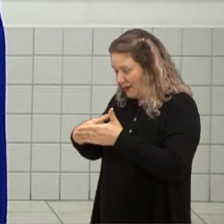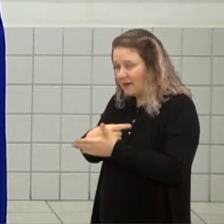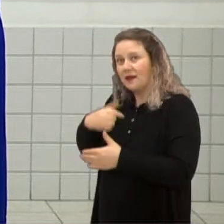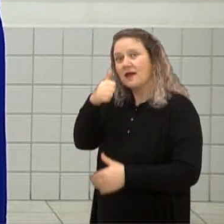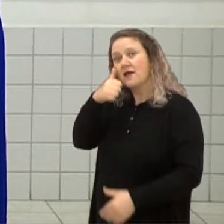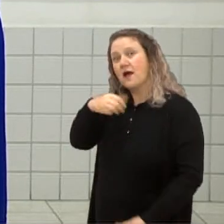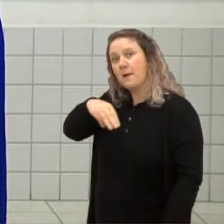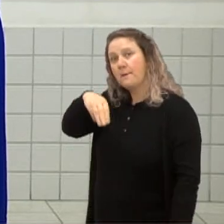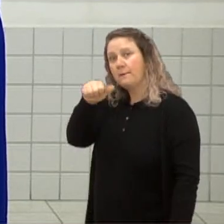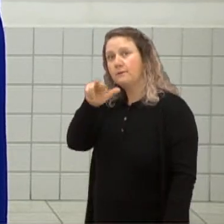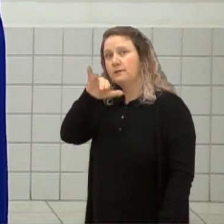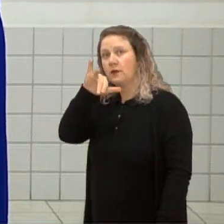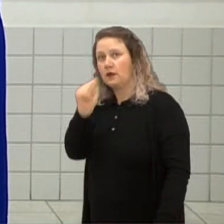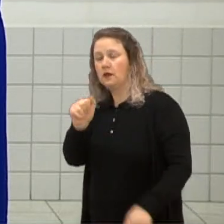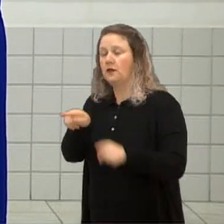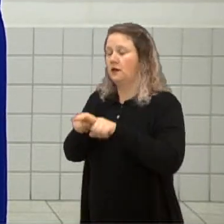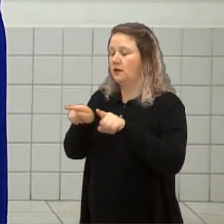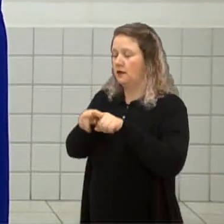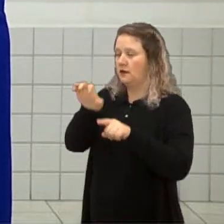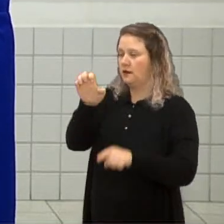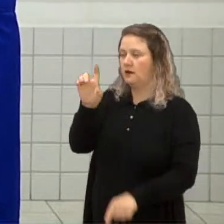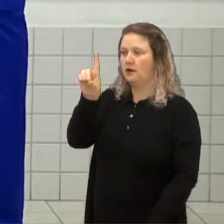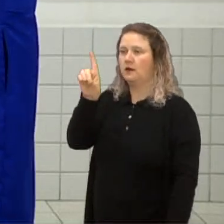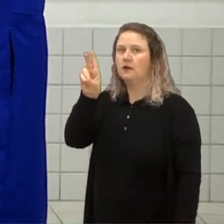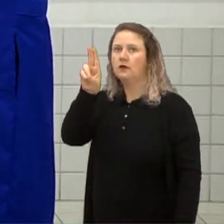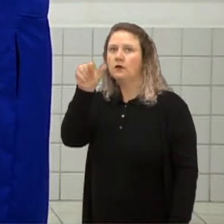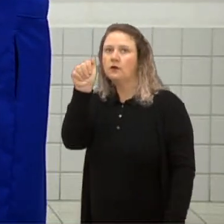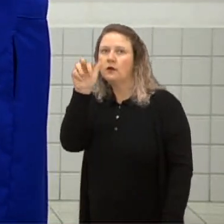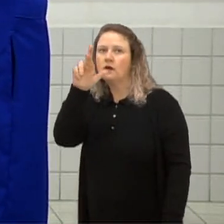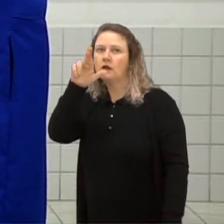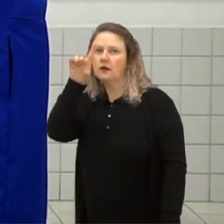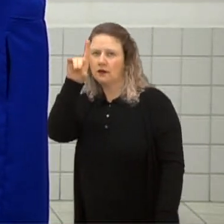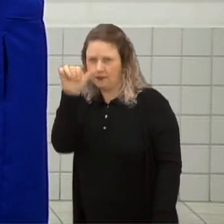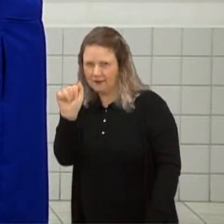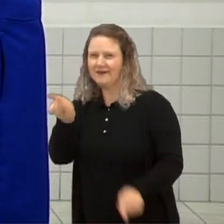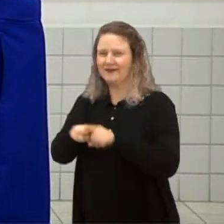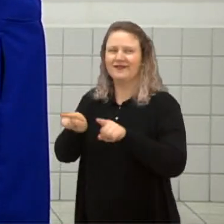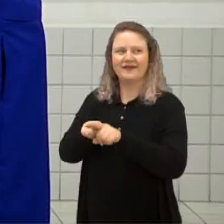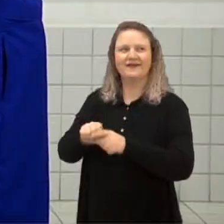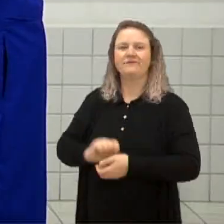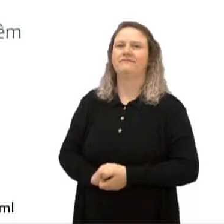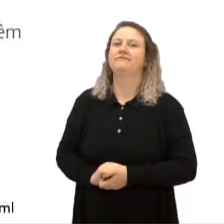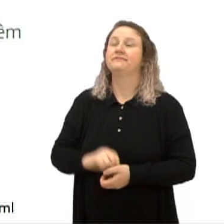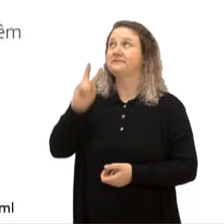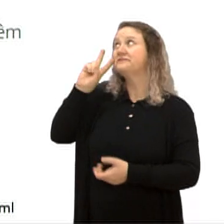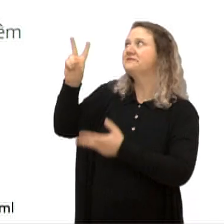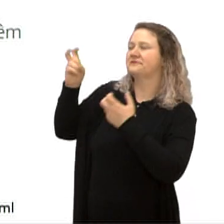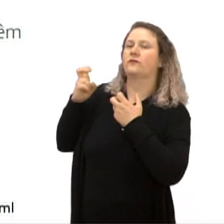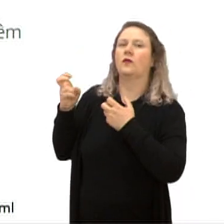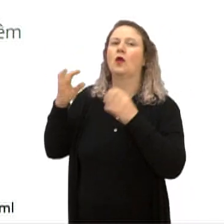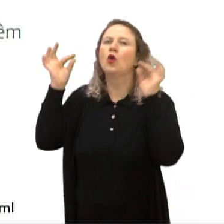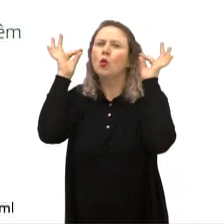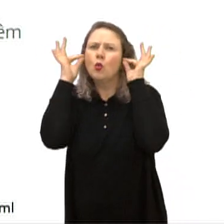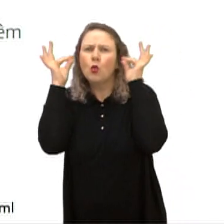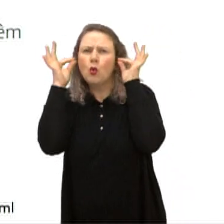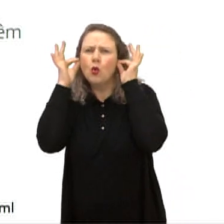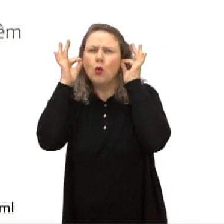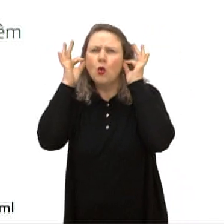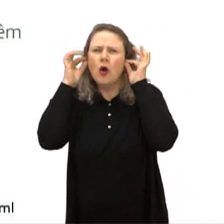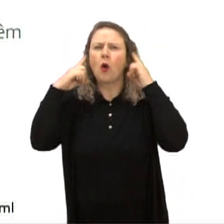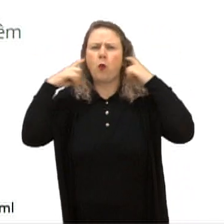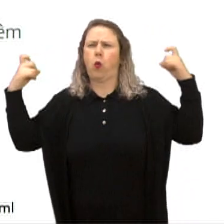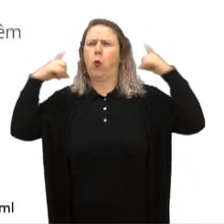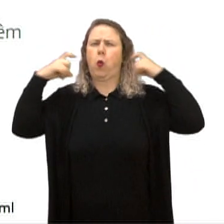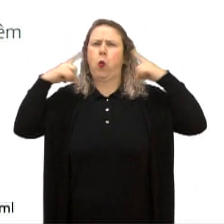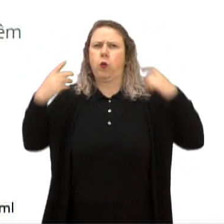que também foi a pergunta da Eduarda, e vamos ler essa reportagem. Você faz favor para mim? Vamos lá então. Fone de ouvido com som alto é